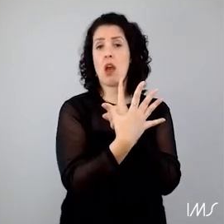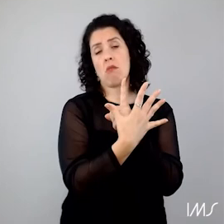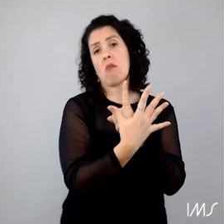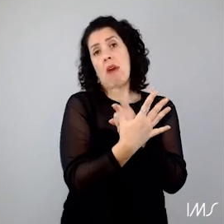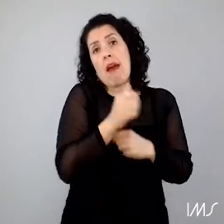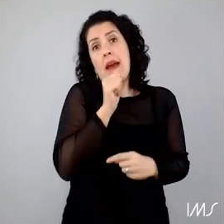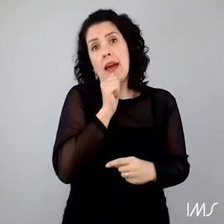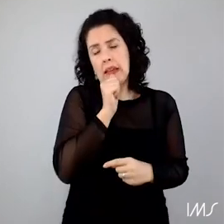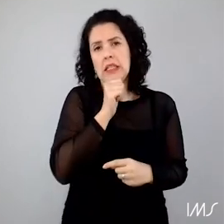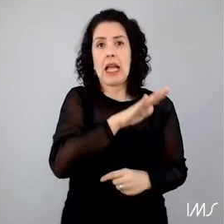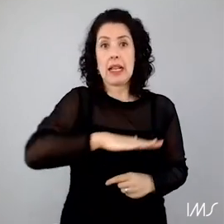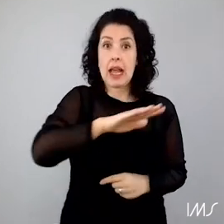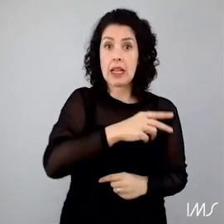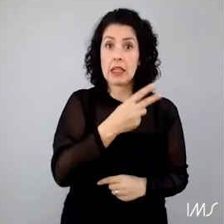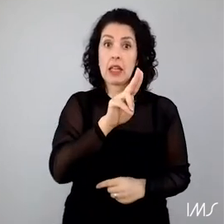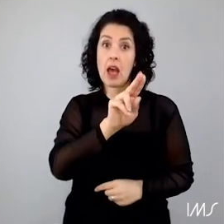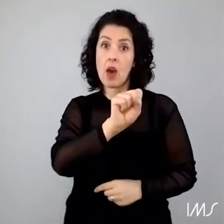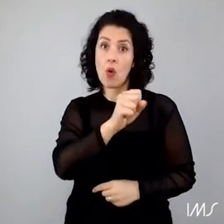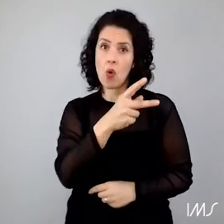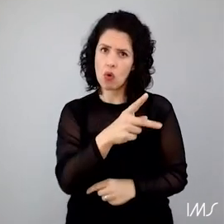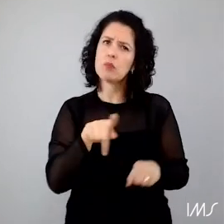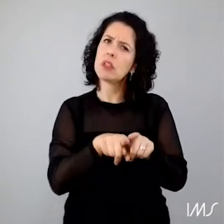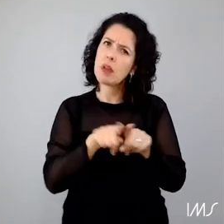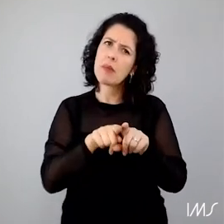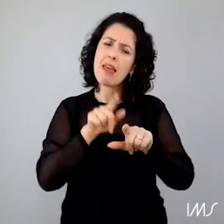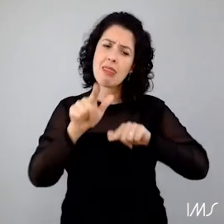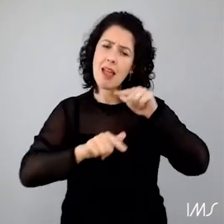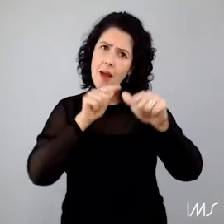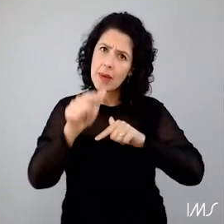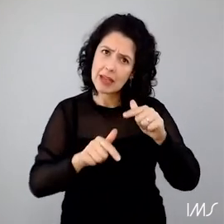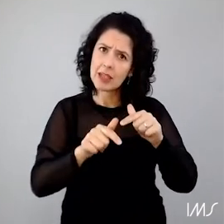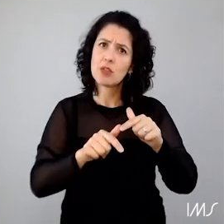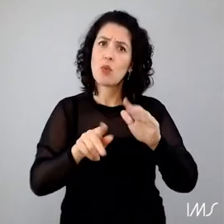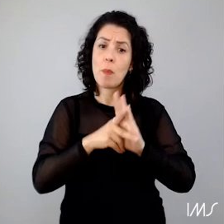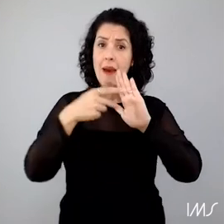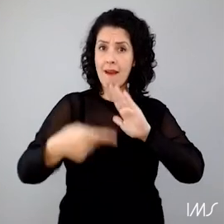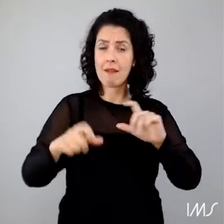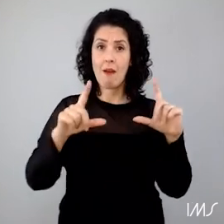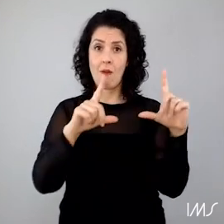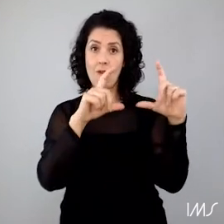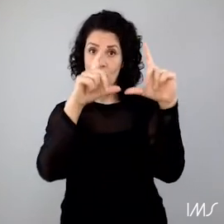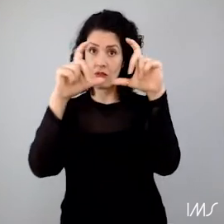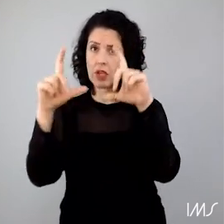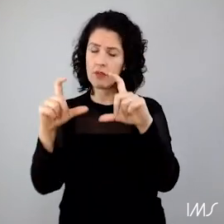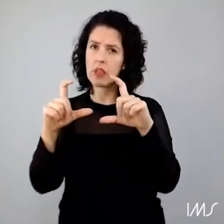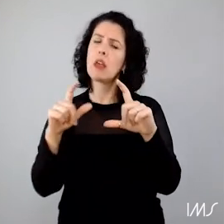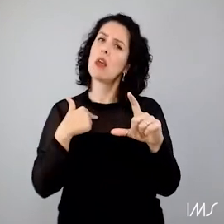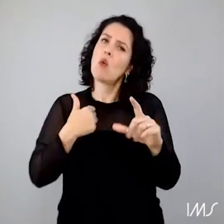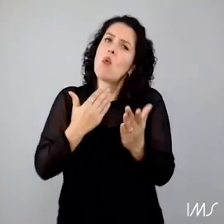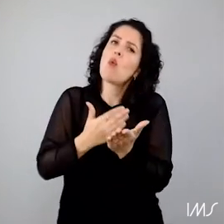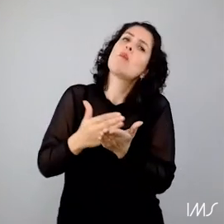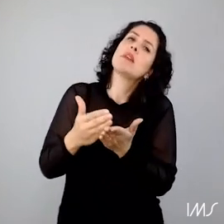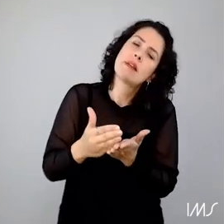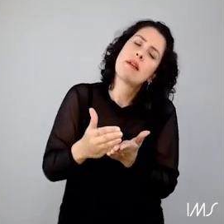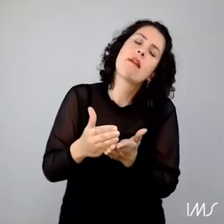né, porque eu passei a trabalhar na Faculdade de Arquitetura e Urbanismo com Cristiano Mascaro, com João Musa,